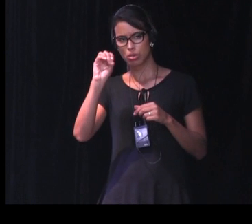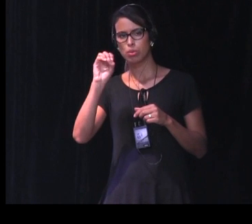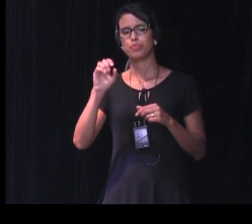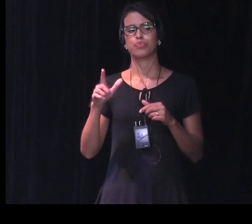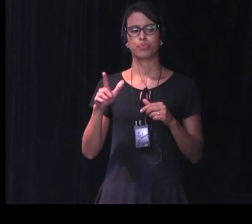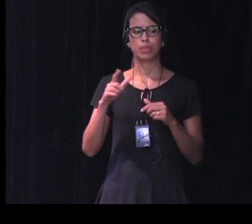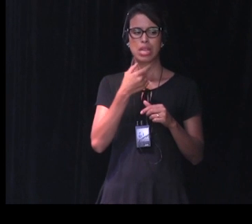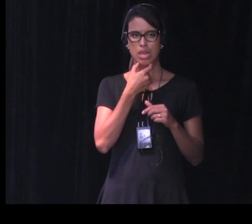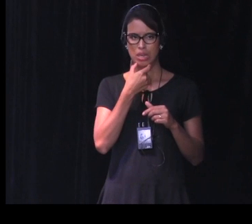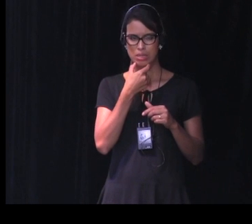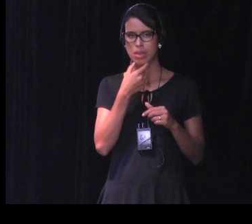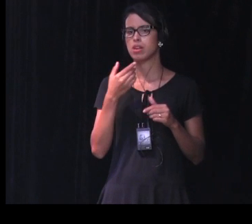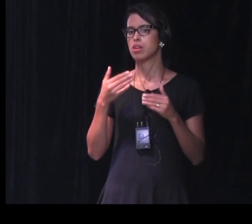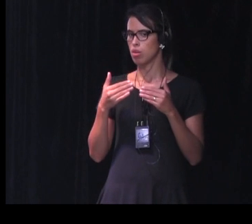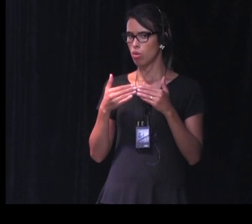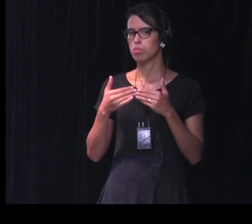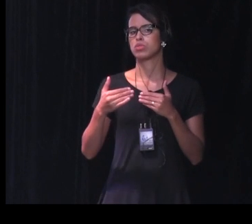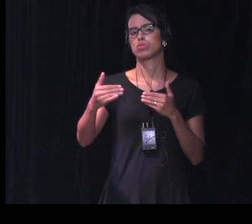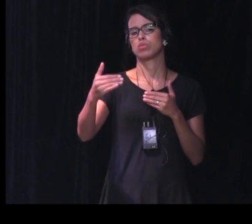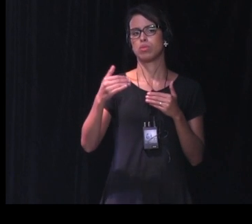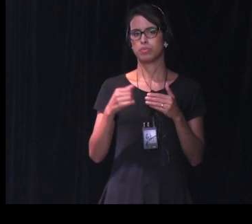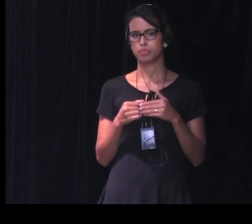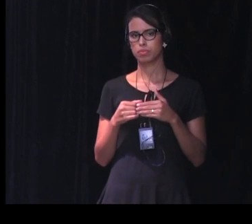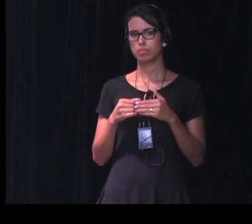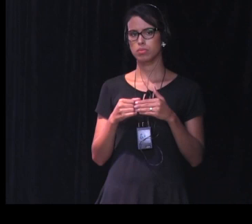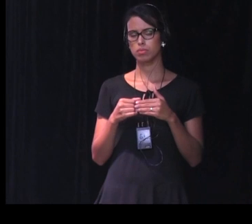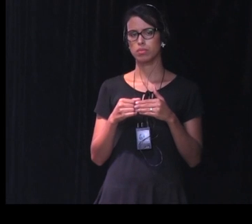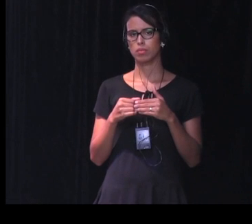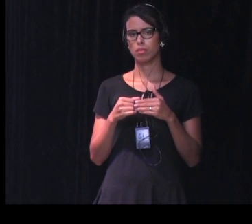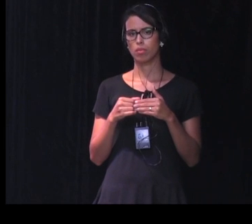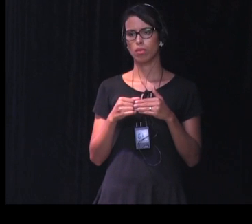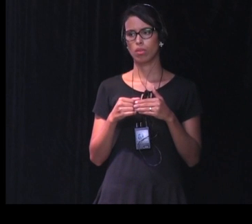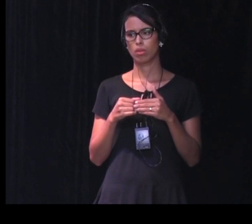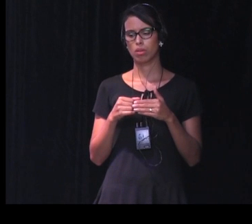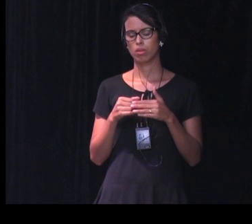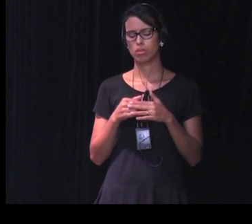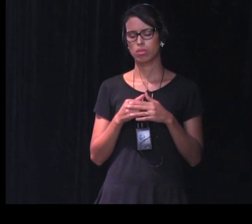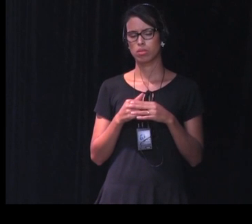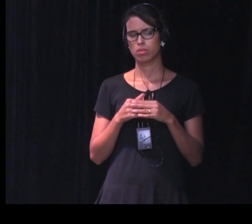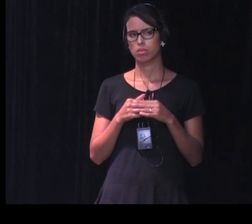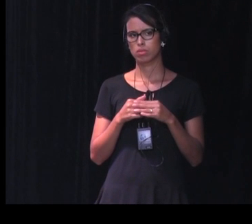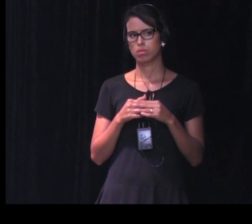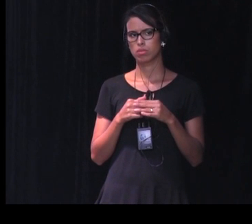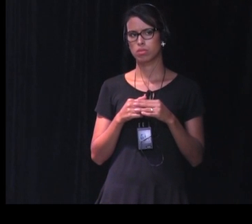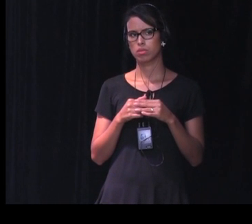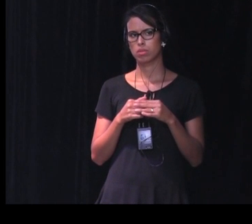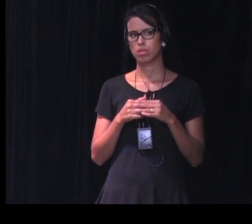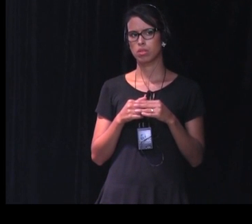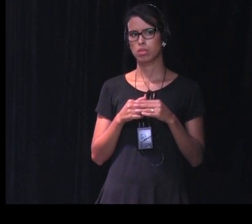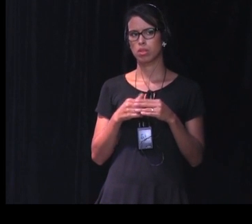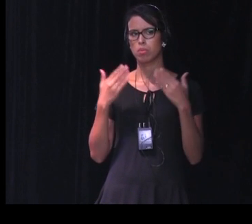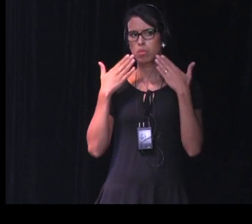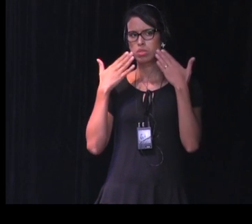Londres, e assistiu aí em Londres a inauguração do Crystal Palace e